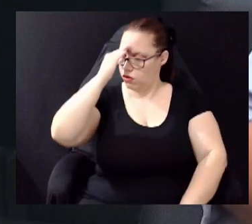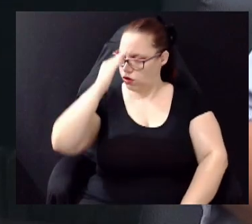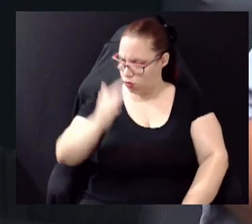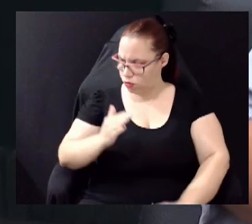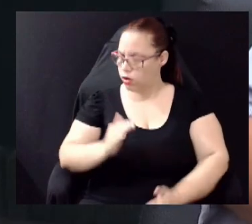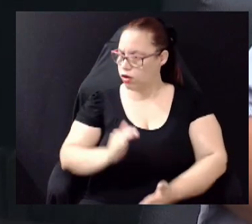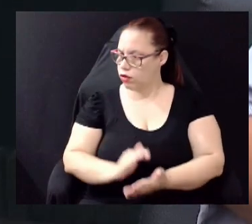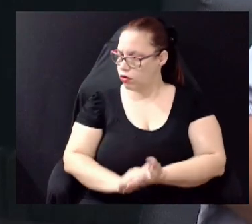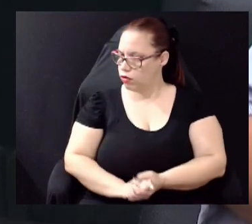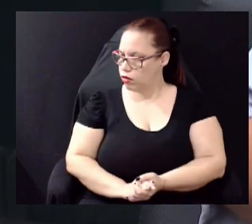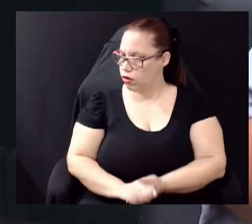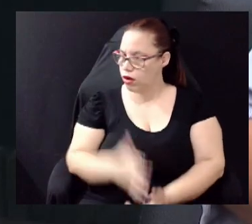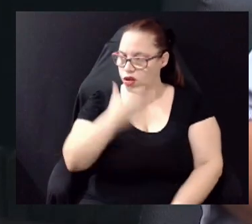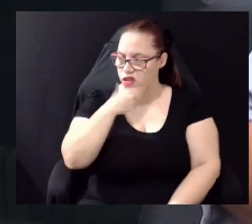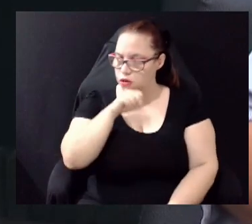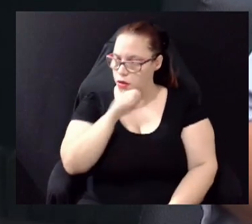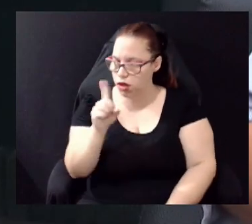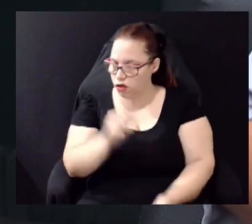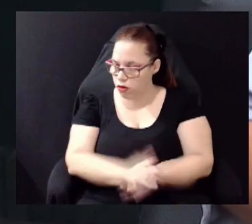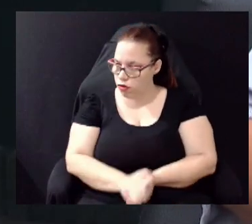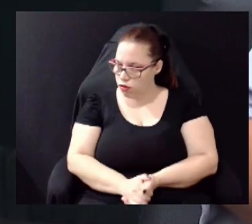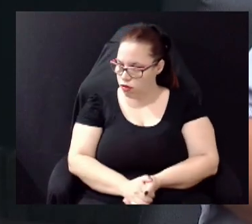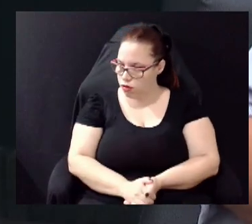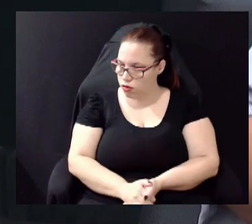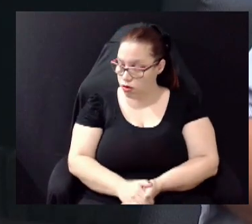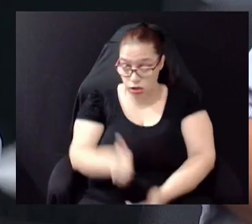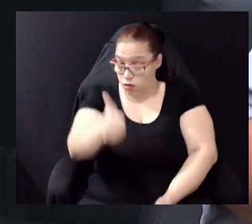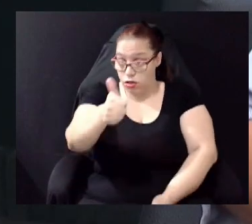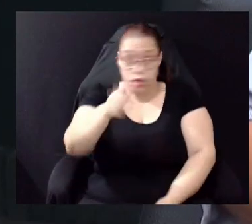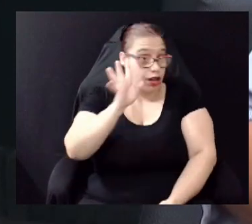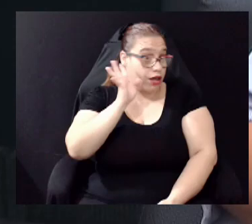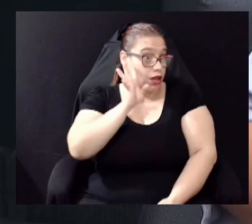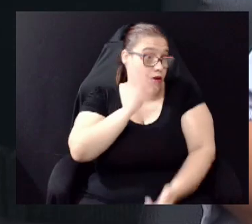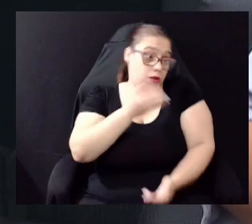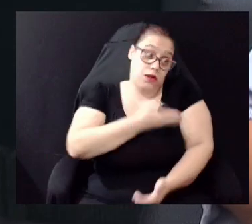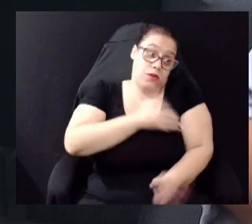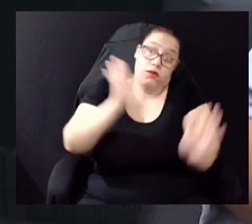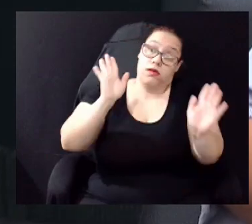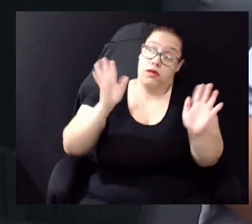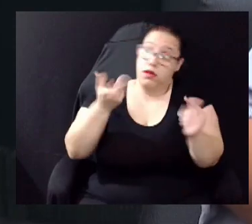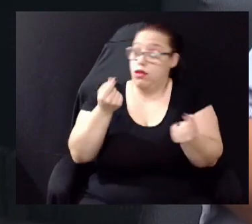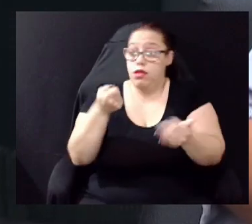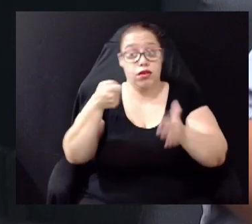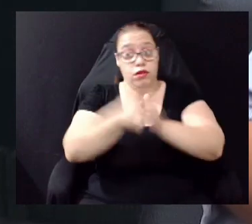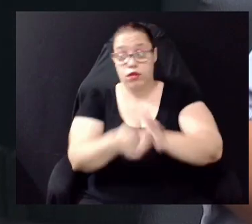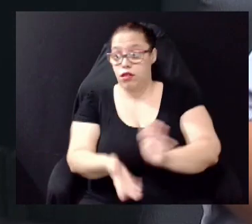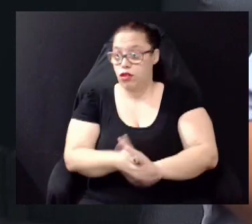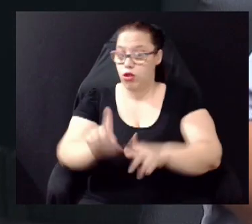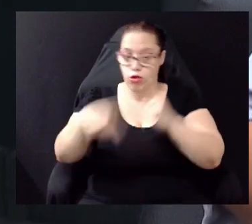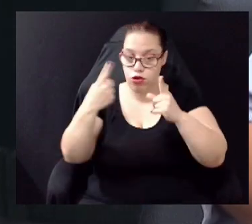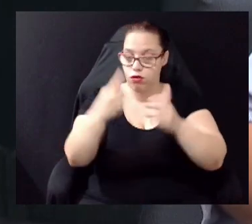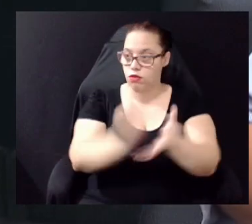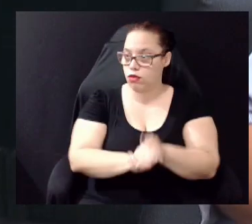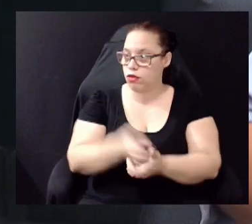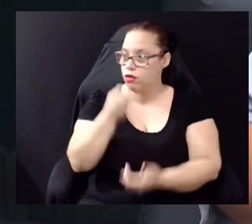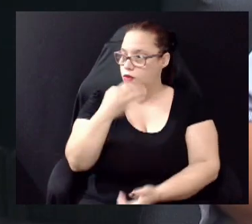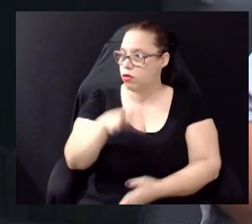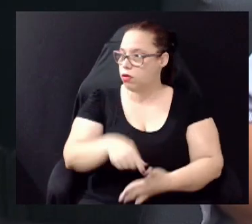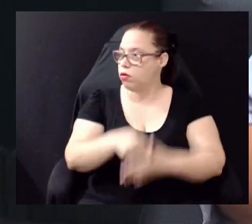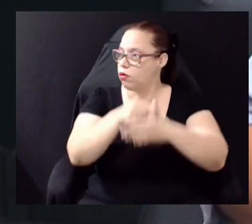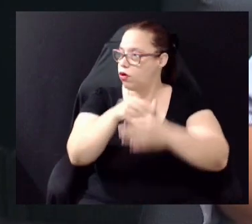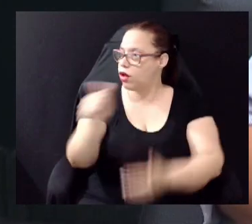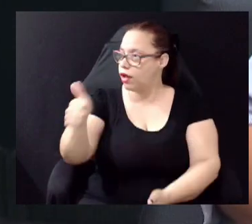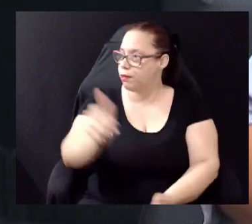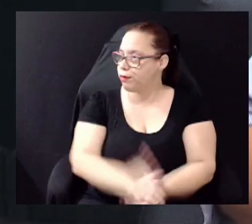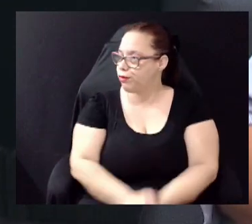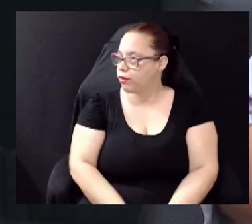não. Para o homem está tudo bem, se ele for legal com os amigos dele, se ele ganhar dinheiro, se ele tiver sucesso, se ele for um bom líder, ok, mesmo que ele não